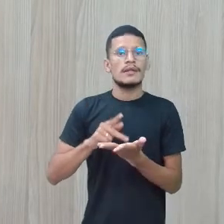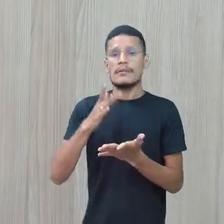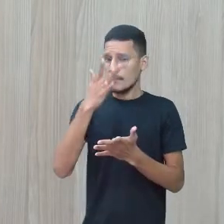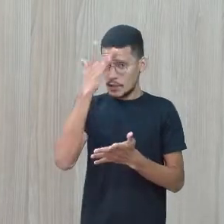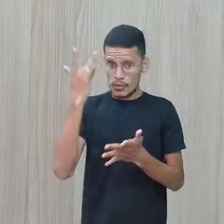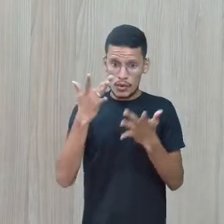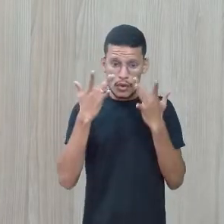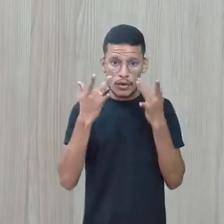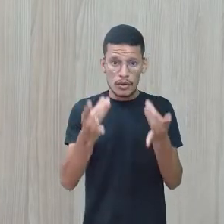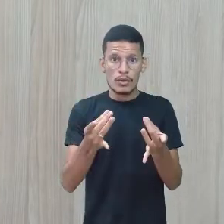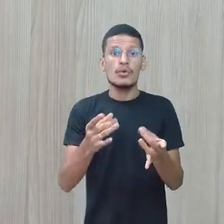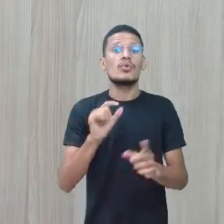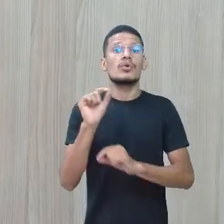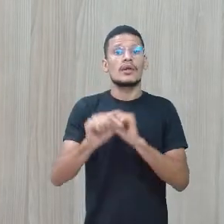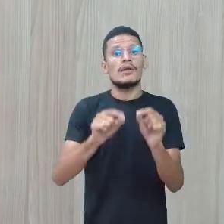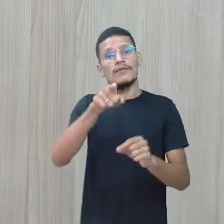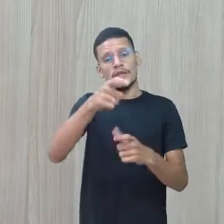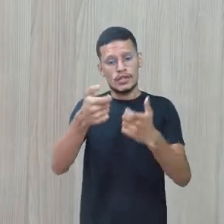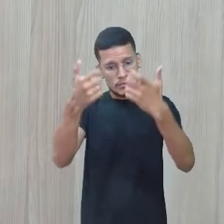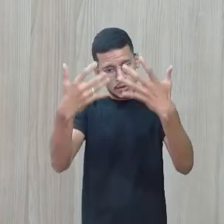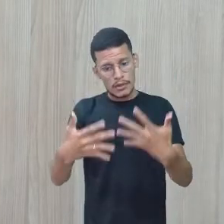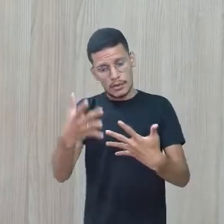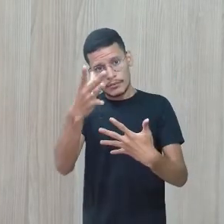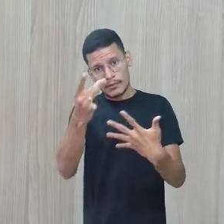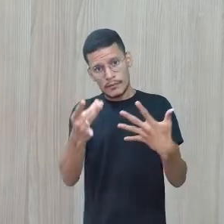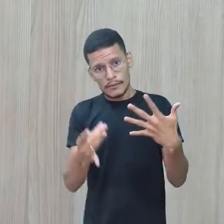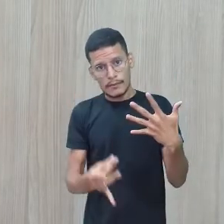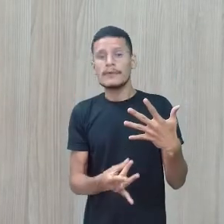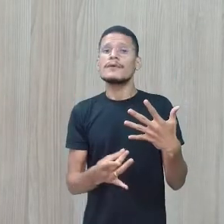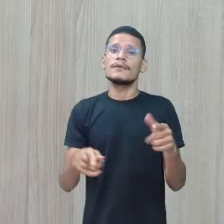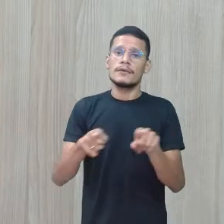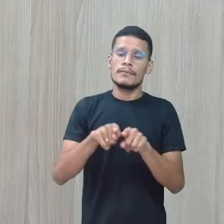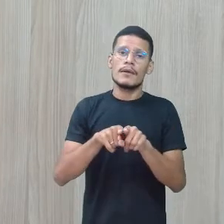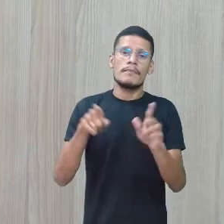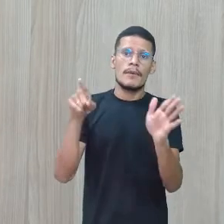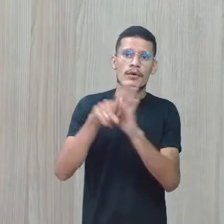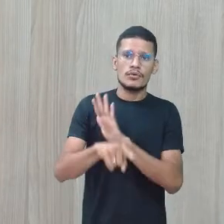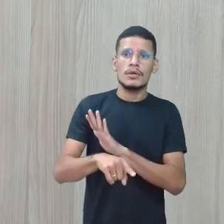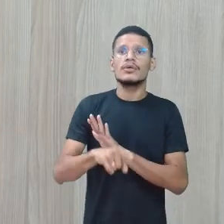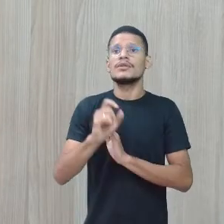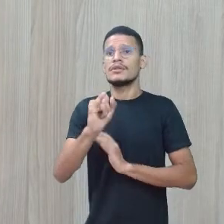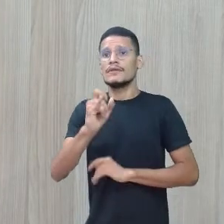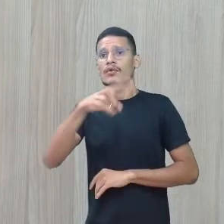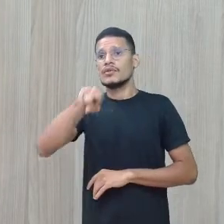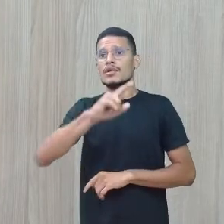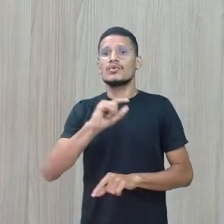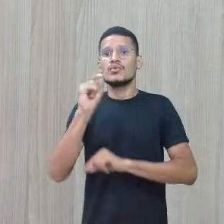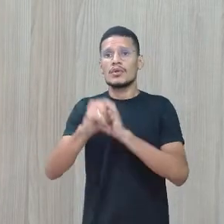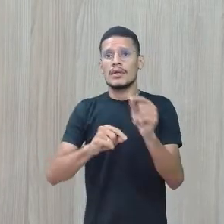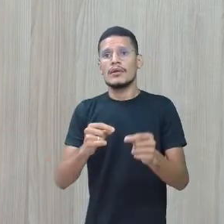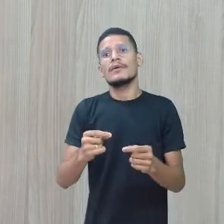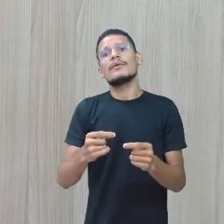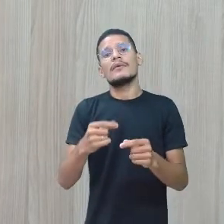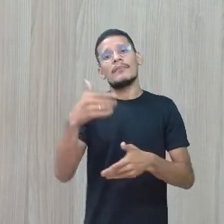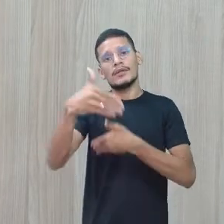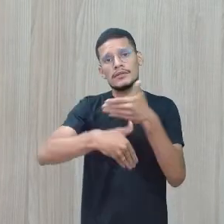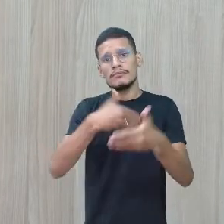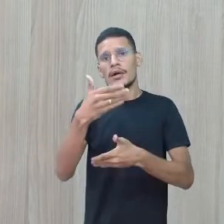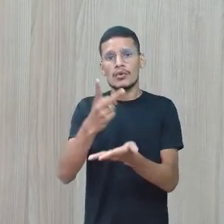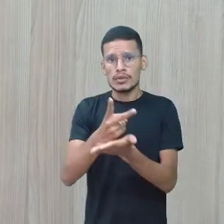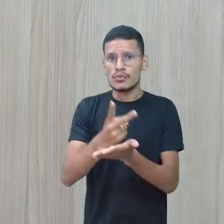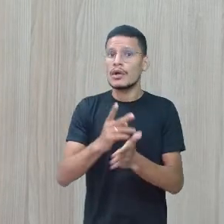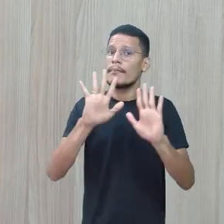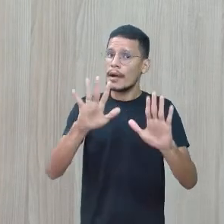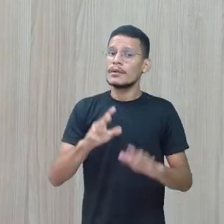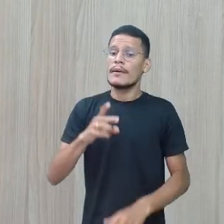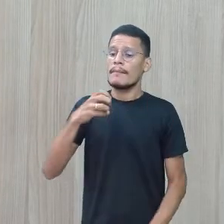atenção aqui no que, né, você está explicando. Enfim, estou fazendo também algumas perguntas, né, se vocês puderem, né, continuar aqui participando. Mas só observa